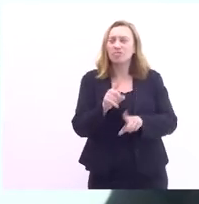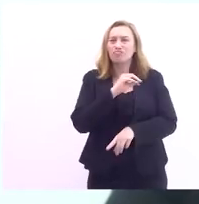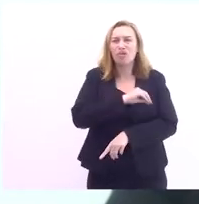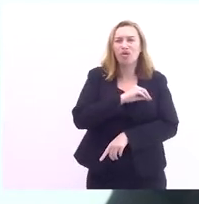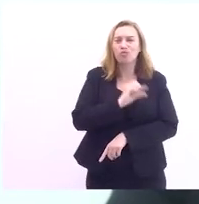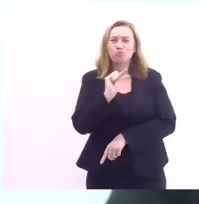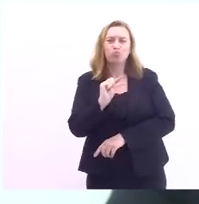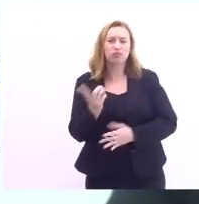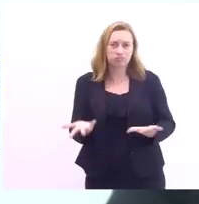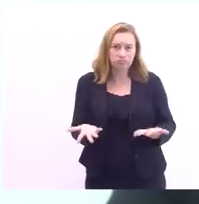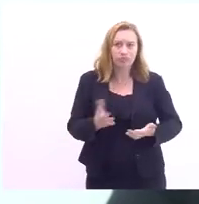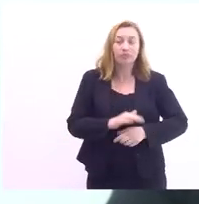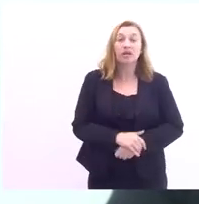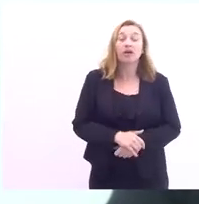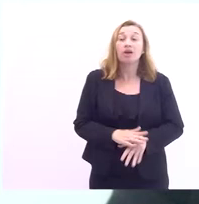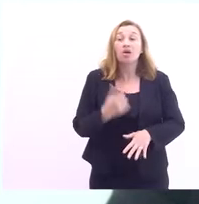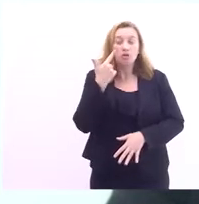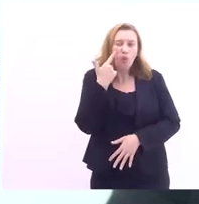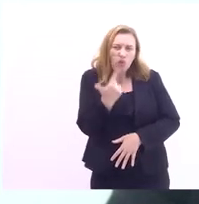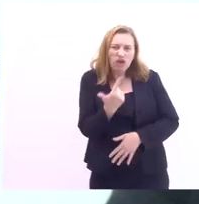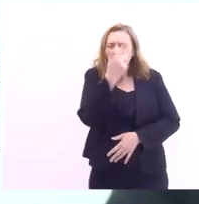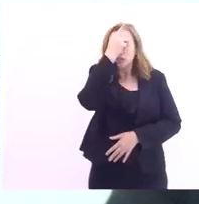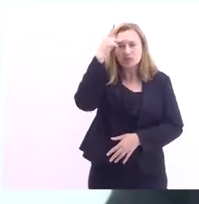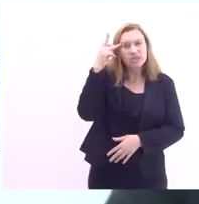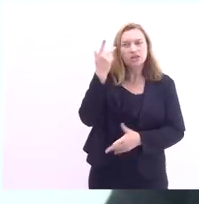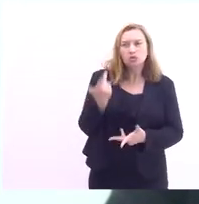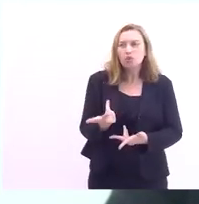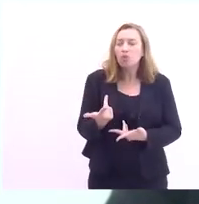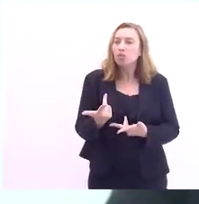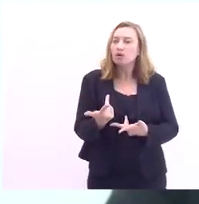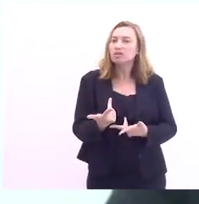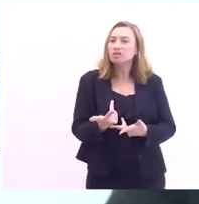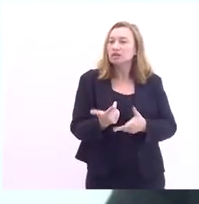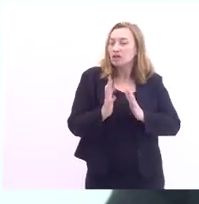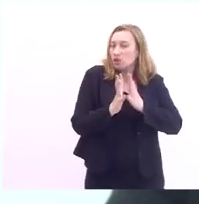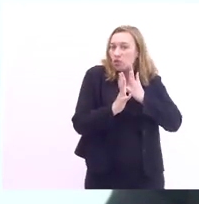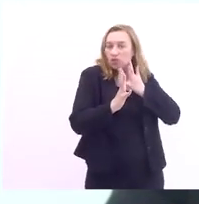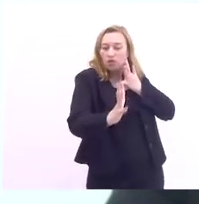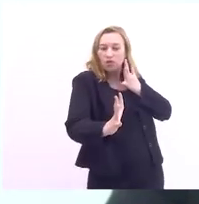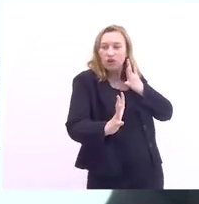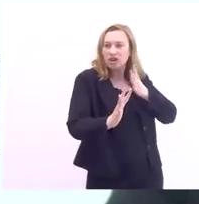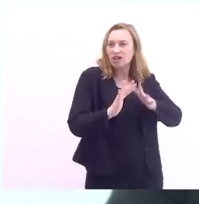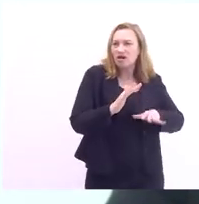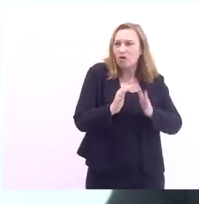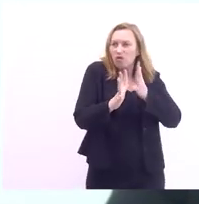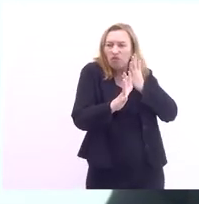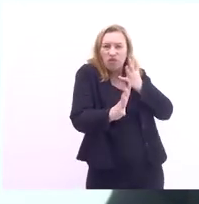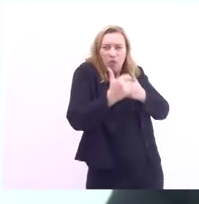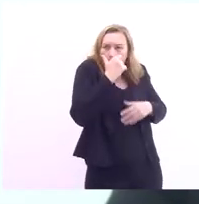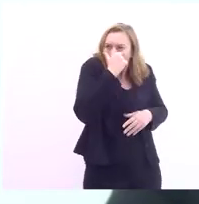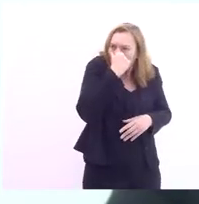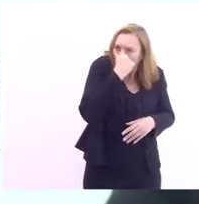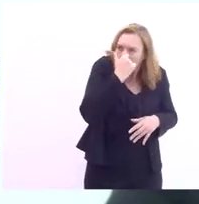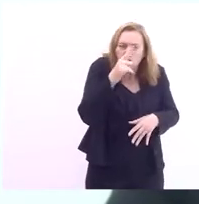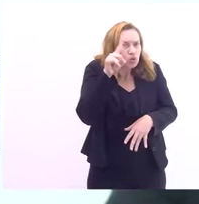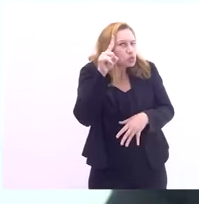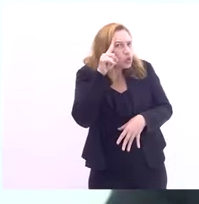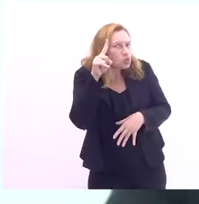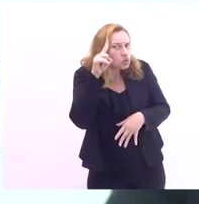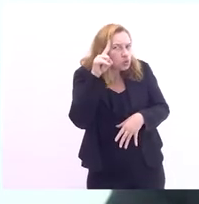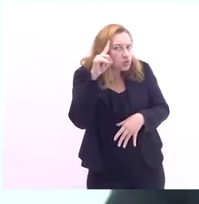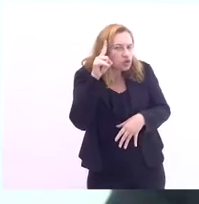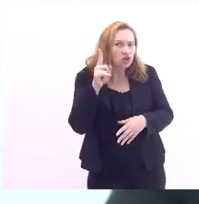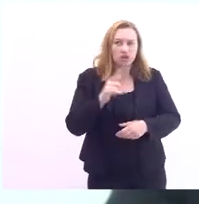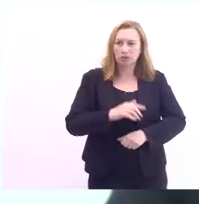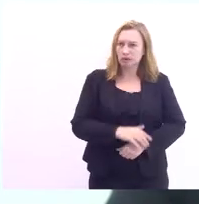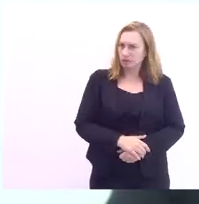assim. E eu estou vendo as pessoas nas filas, mas muita fila, é só todo dia, os outros dias não tem fila,